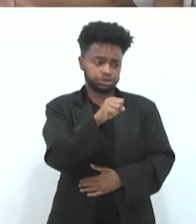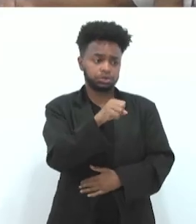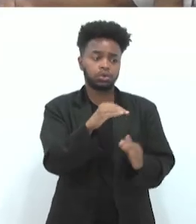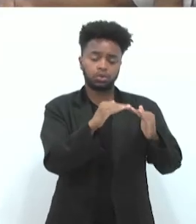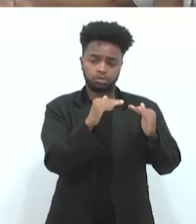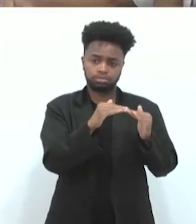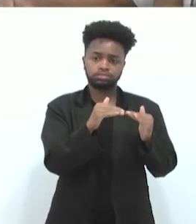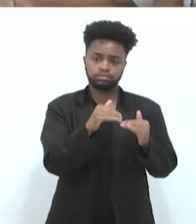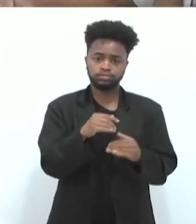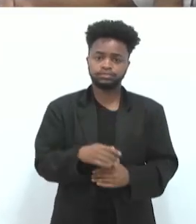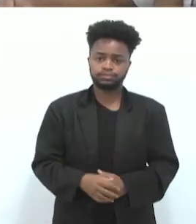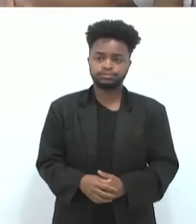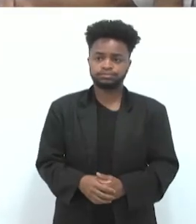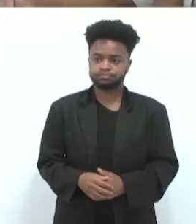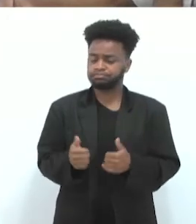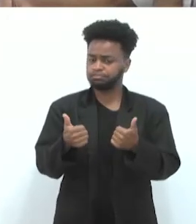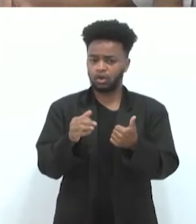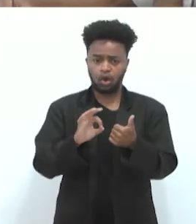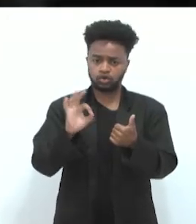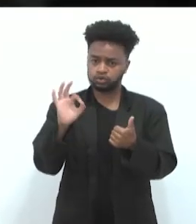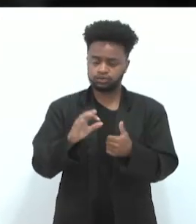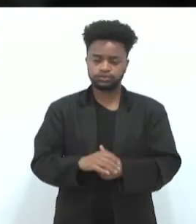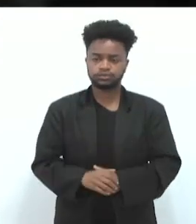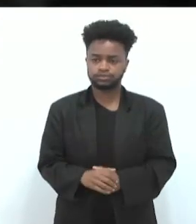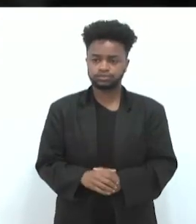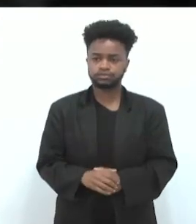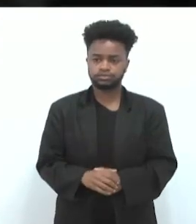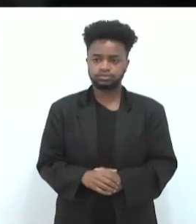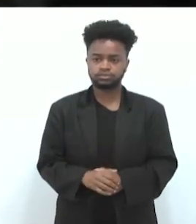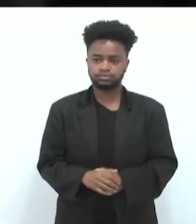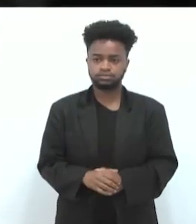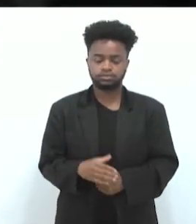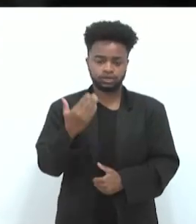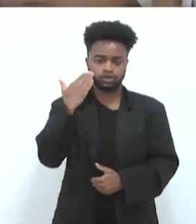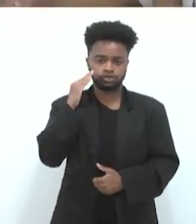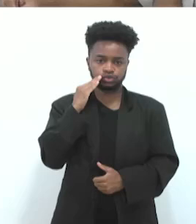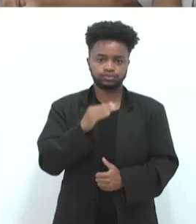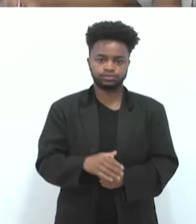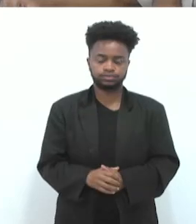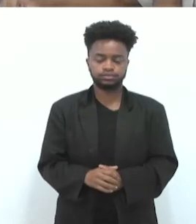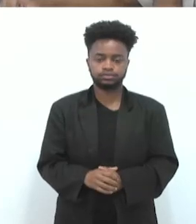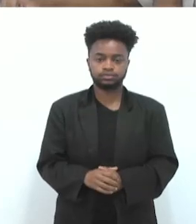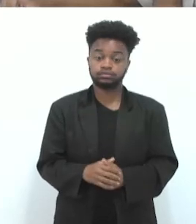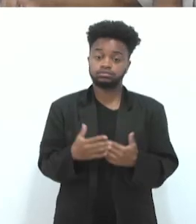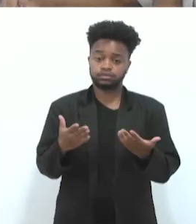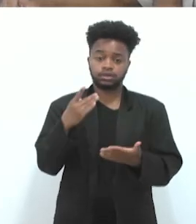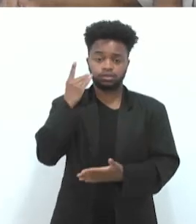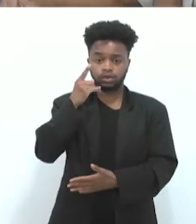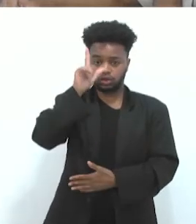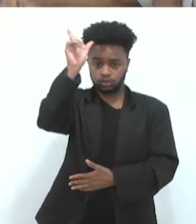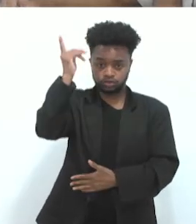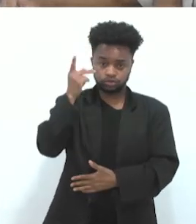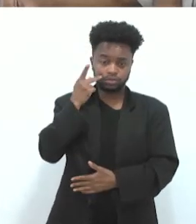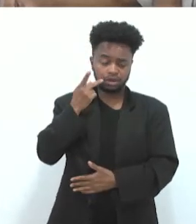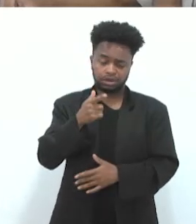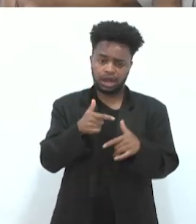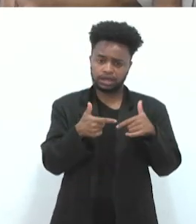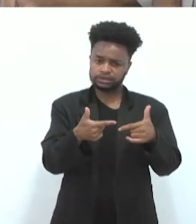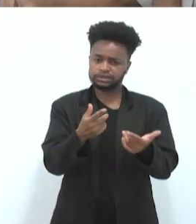As duas coisas. Perfeito. O deputado Luiz Paulo, de forma muito prudente, como sempre